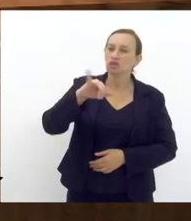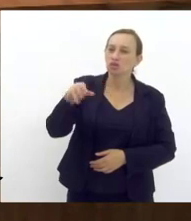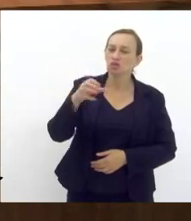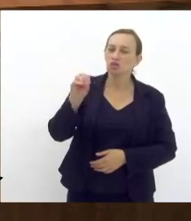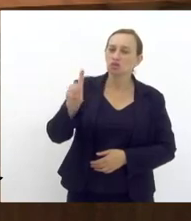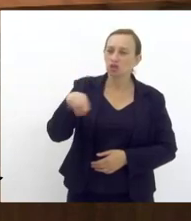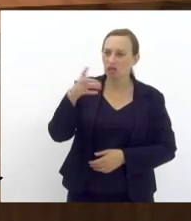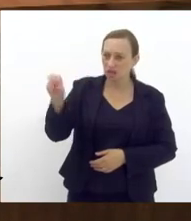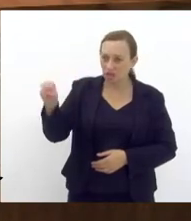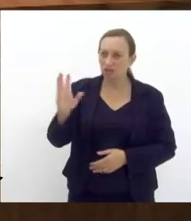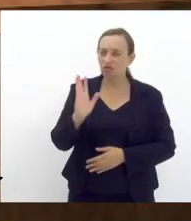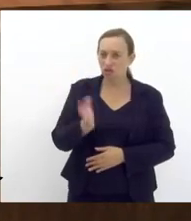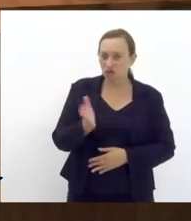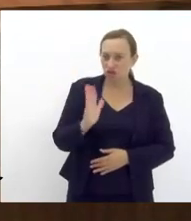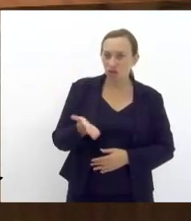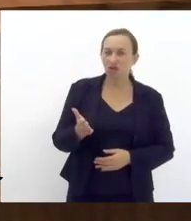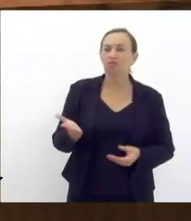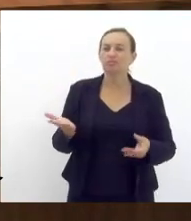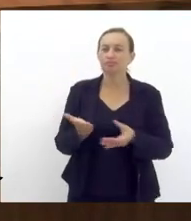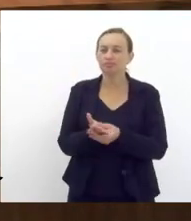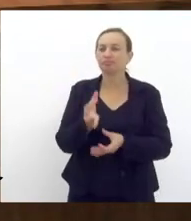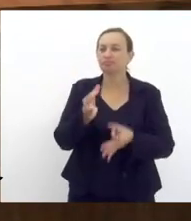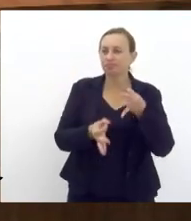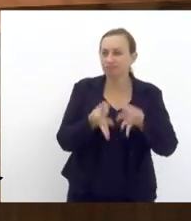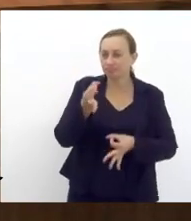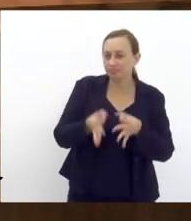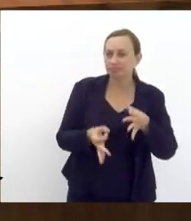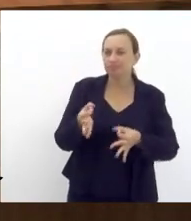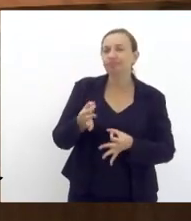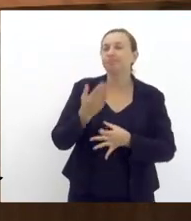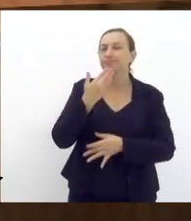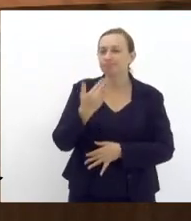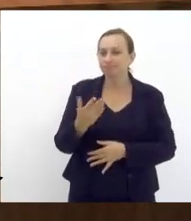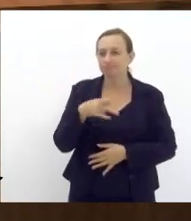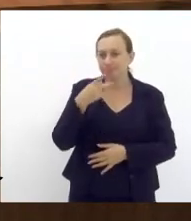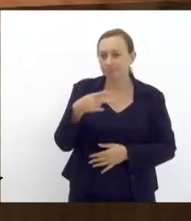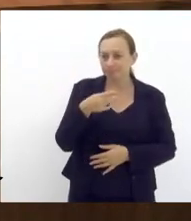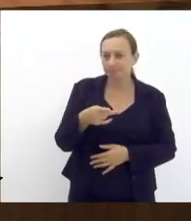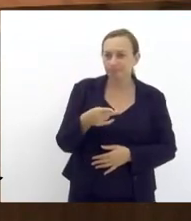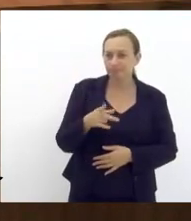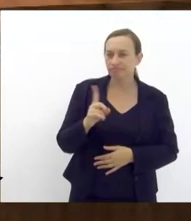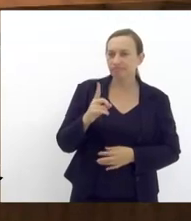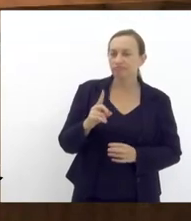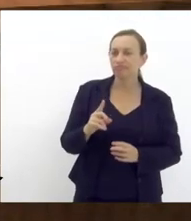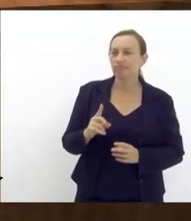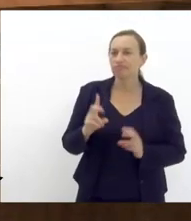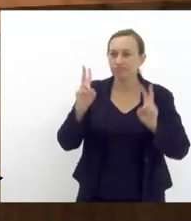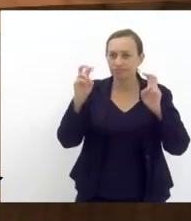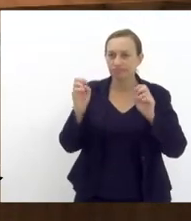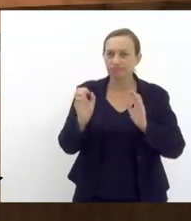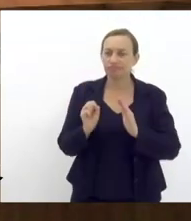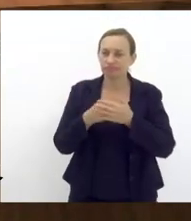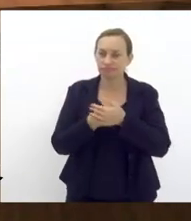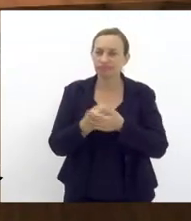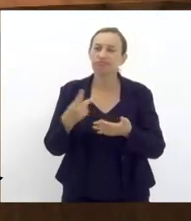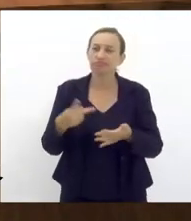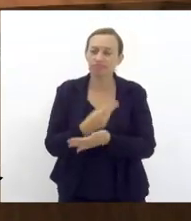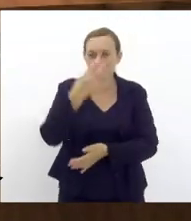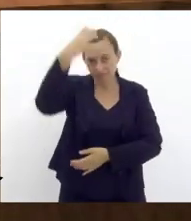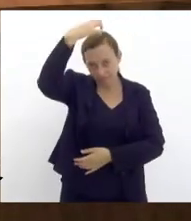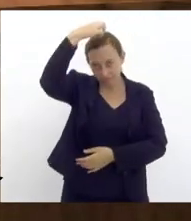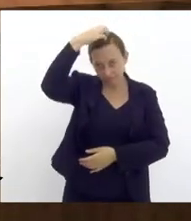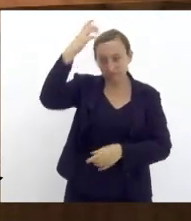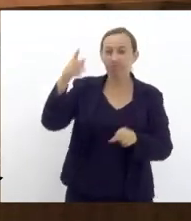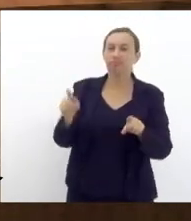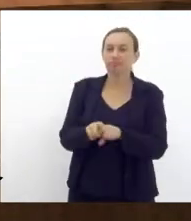até parte do processo judicial que envolve a questão em Angra Mas eu pedi a palavra para dizer que esse não é um caso isolado aconteceu em Angra agora